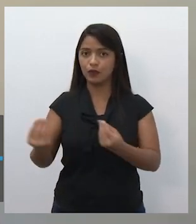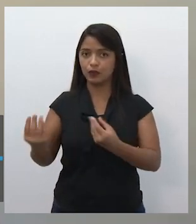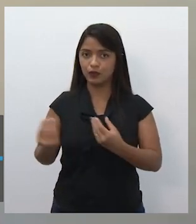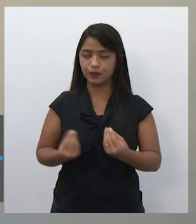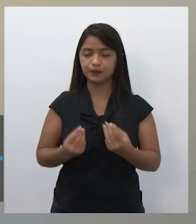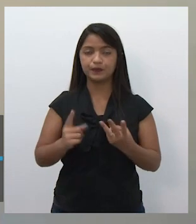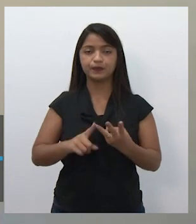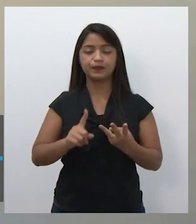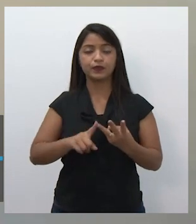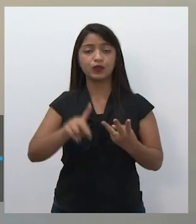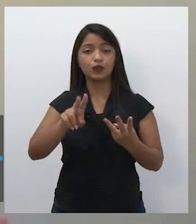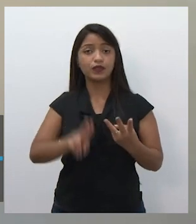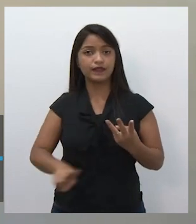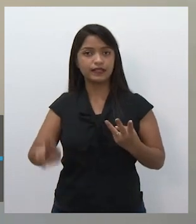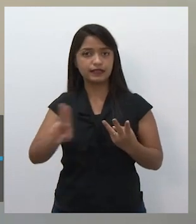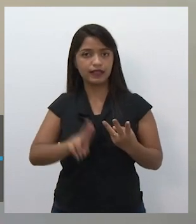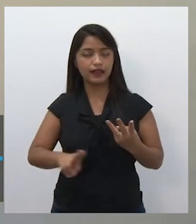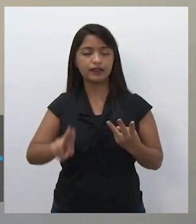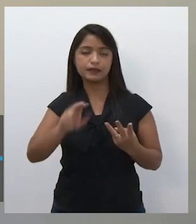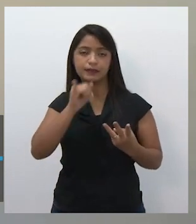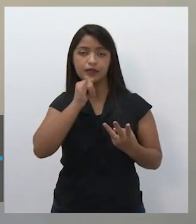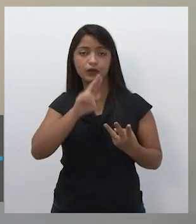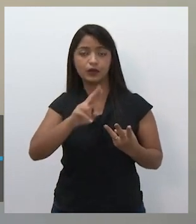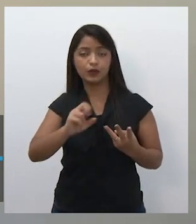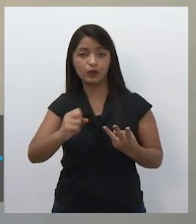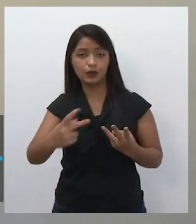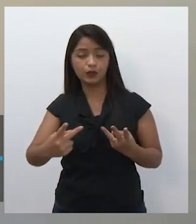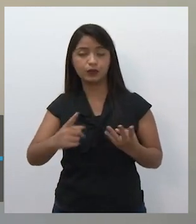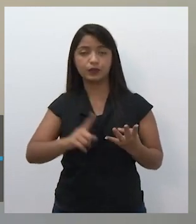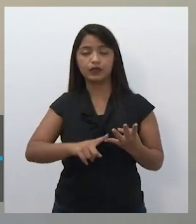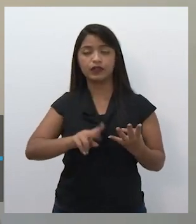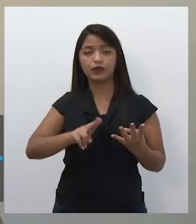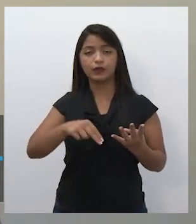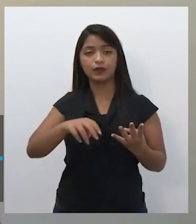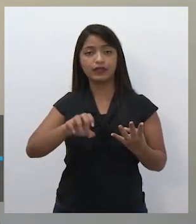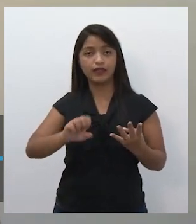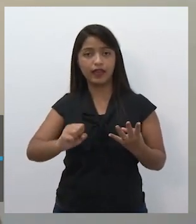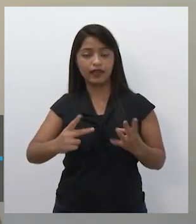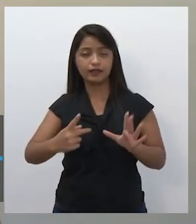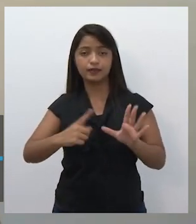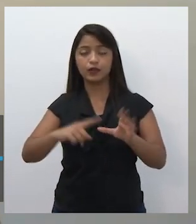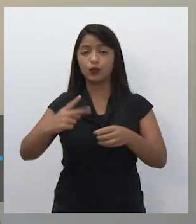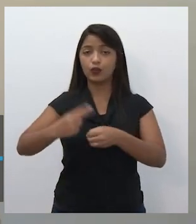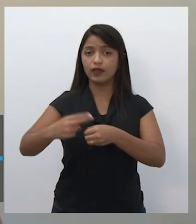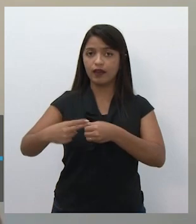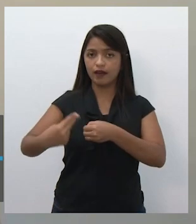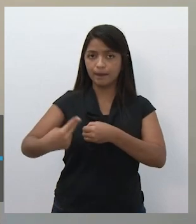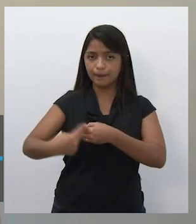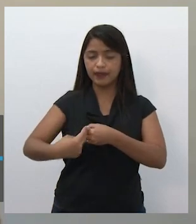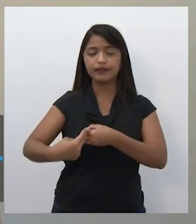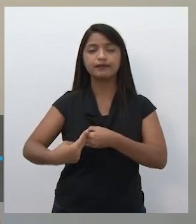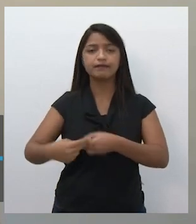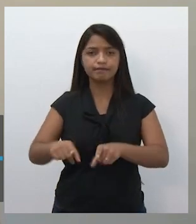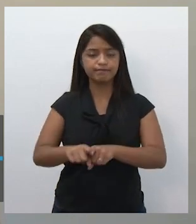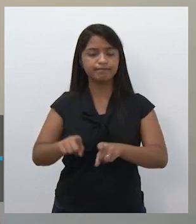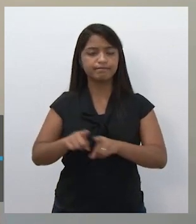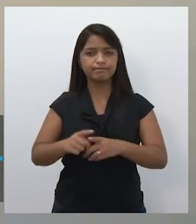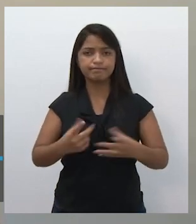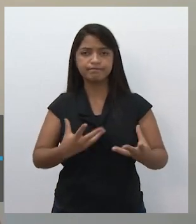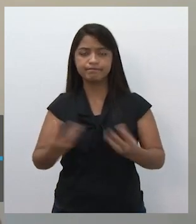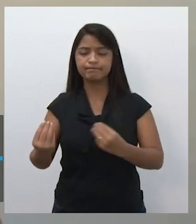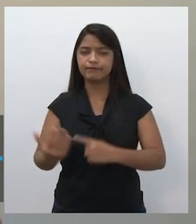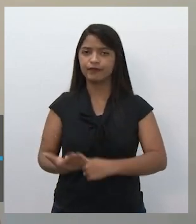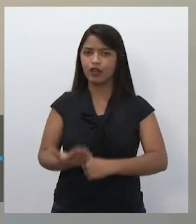nossas universidades, né, a USP, a Unesp, a Unicamp, que participou com contribuições